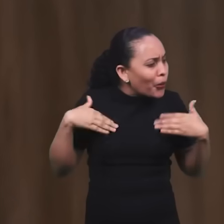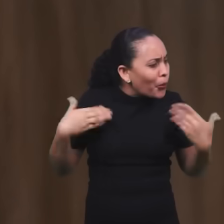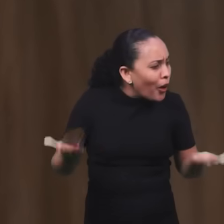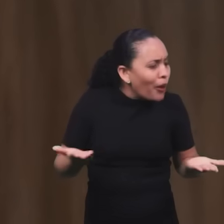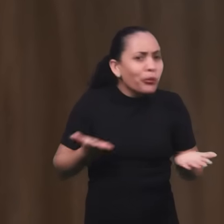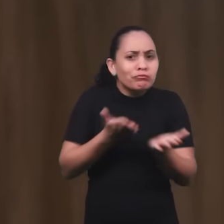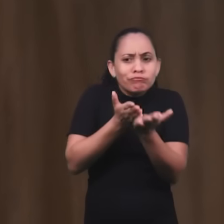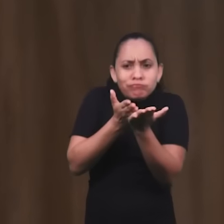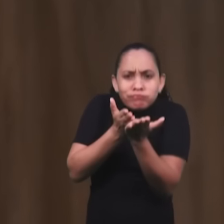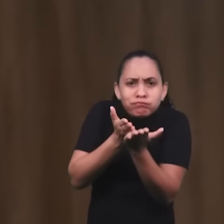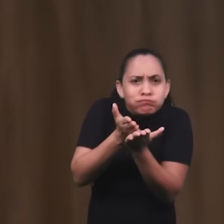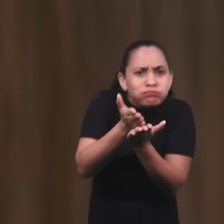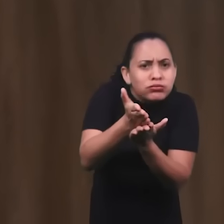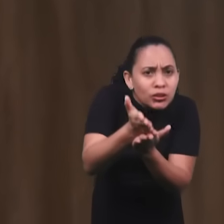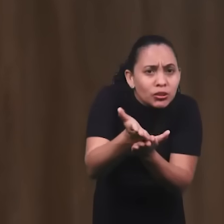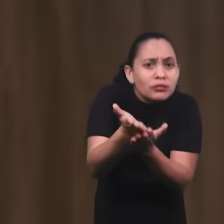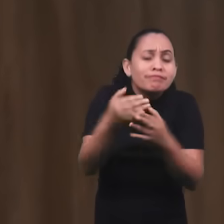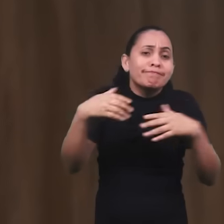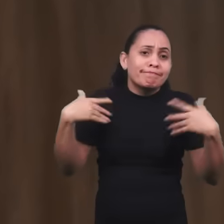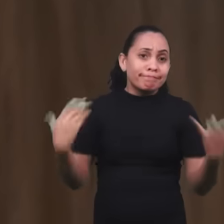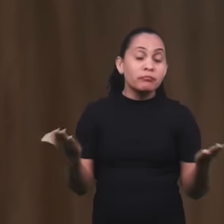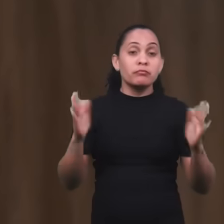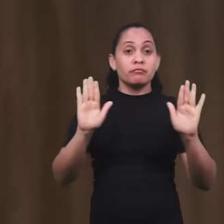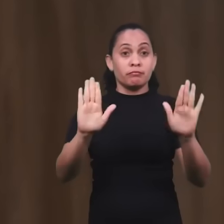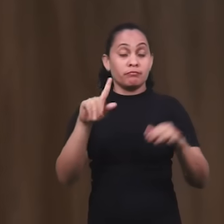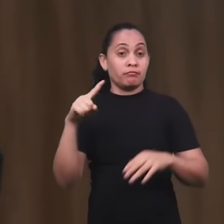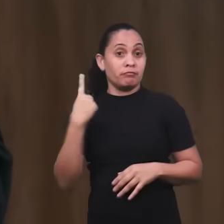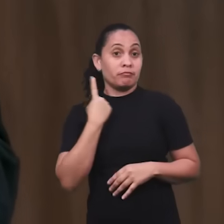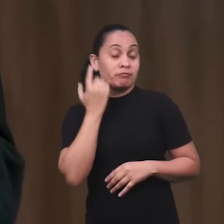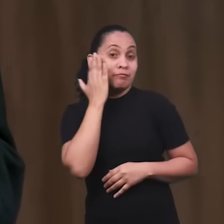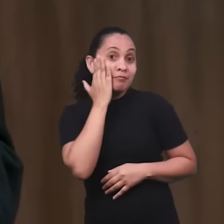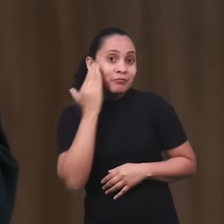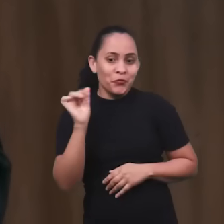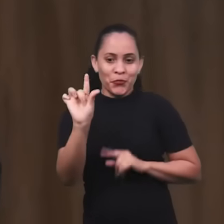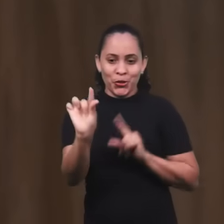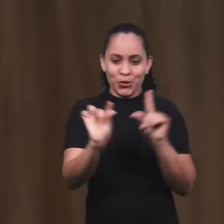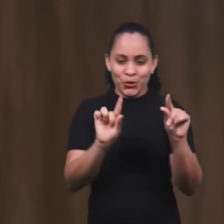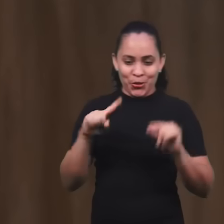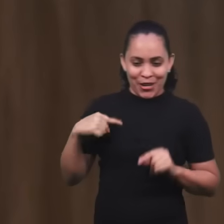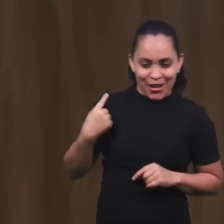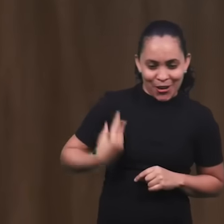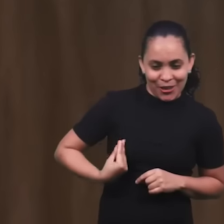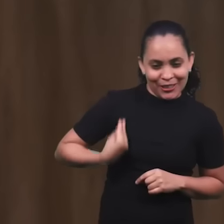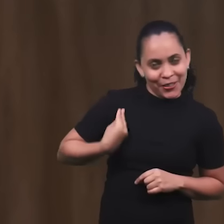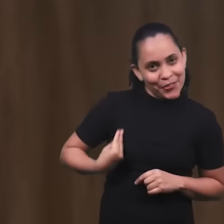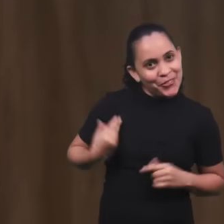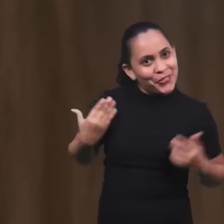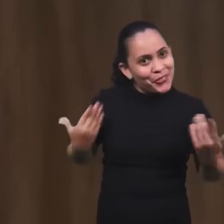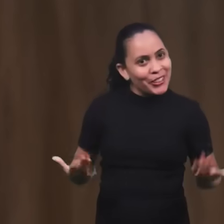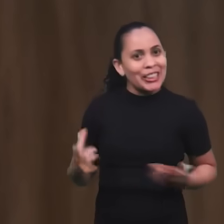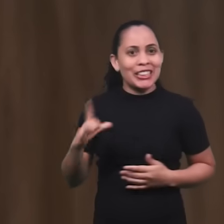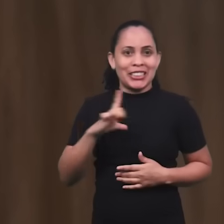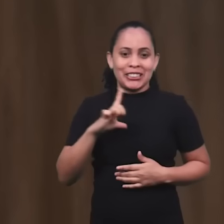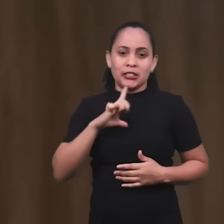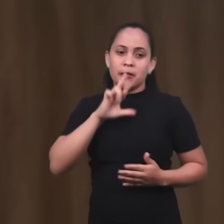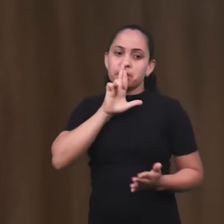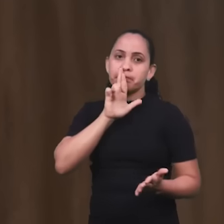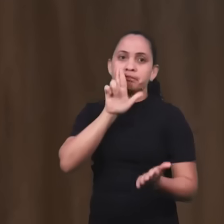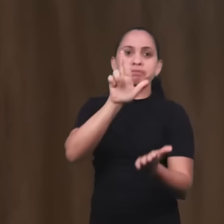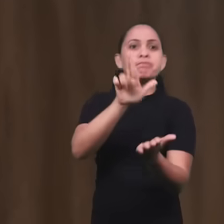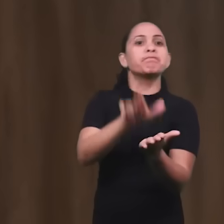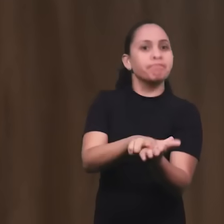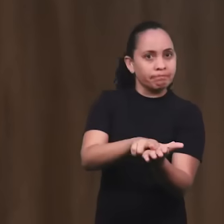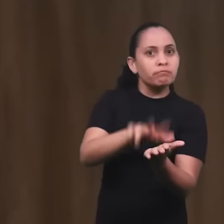ir, para como caminhar. Mas nós sabemos que toda escolha que nós fazemos na vida existe